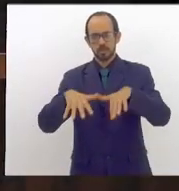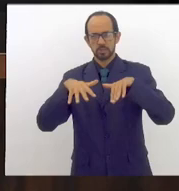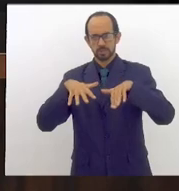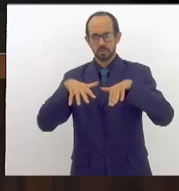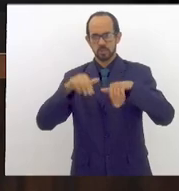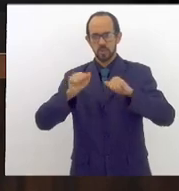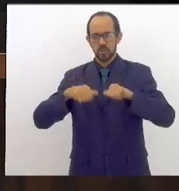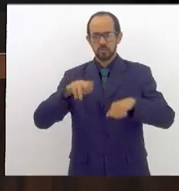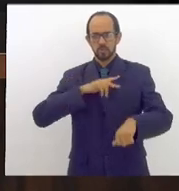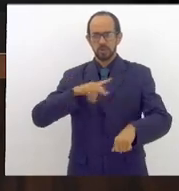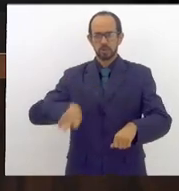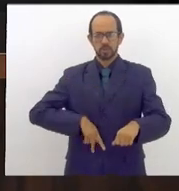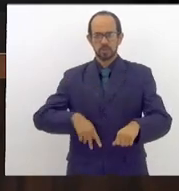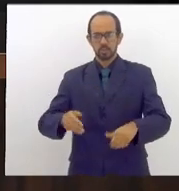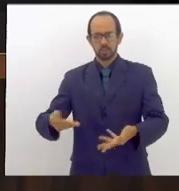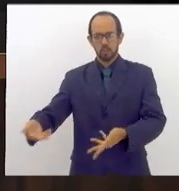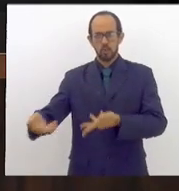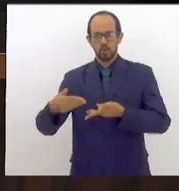presidência